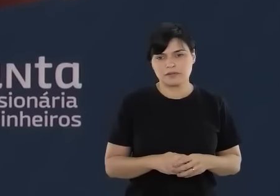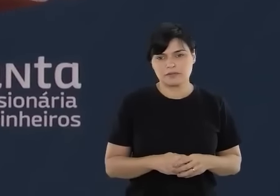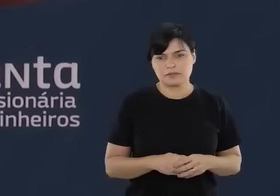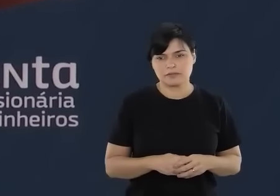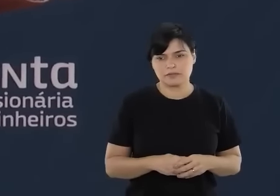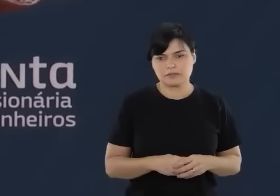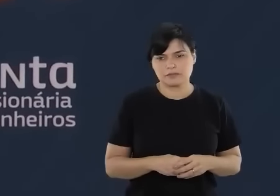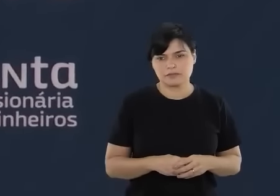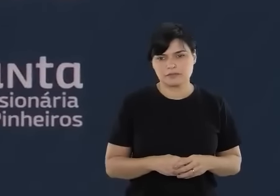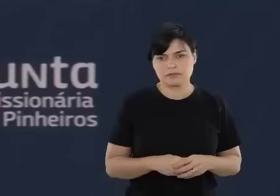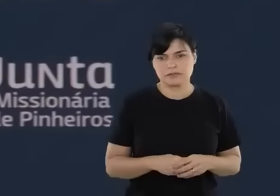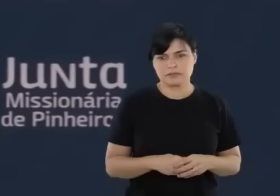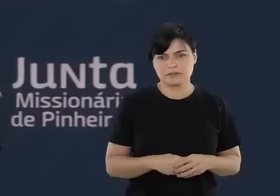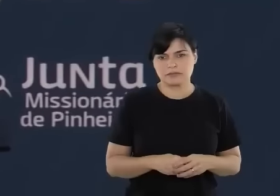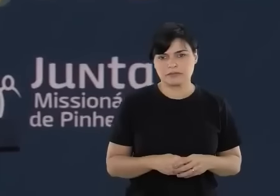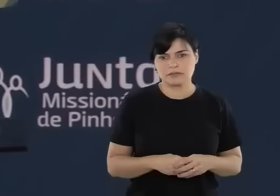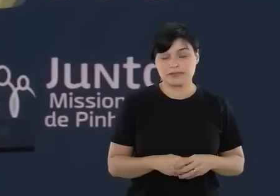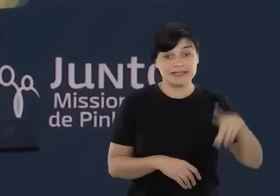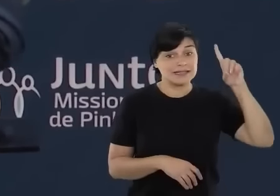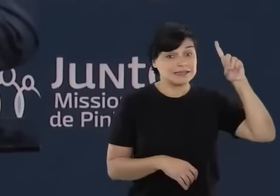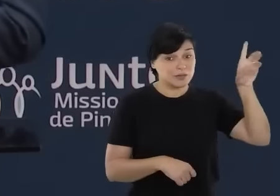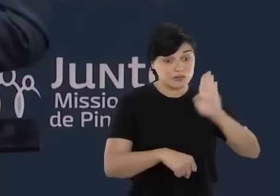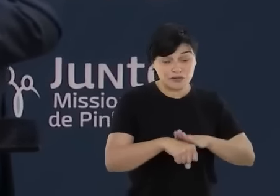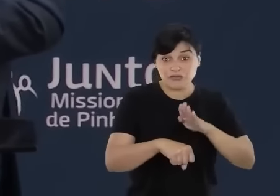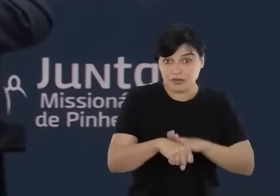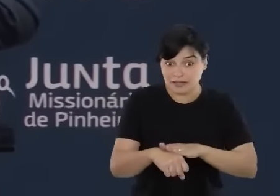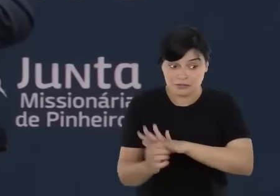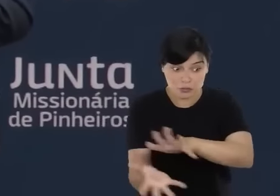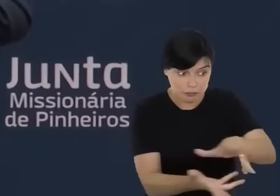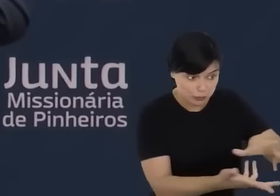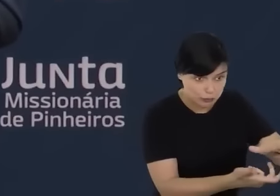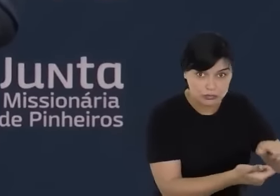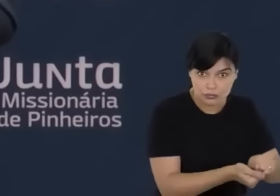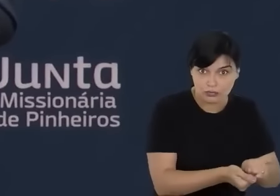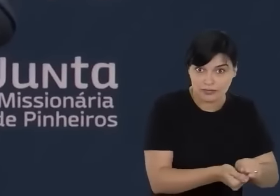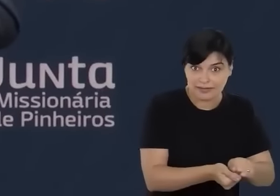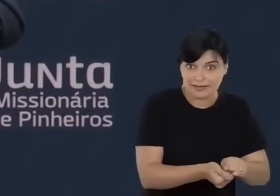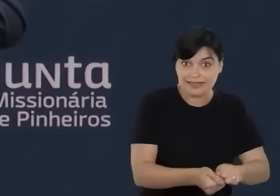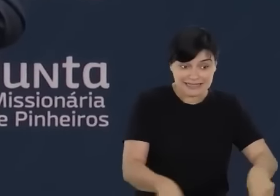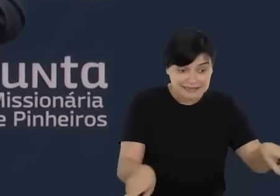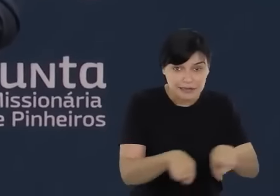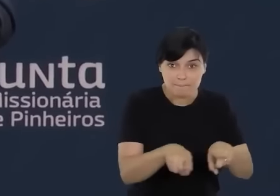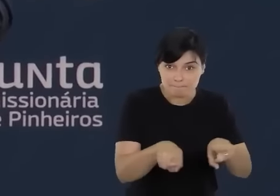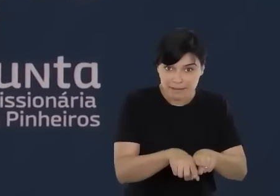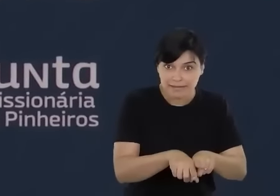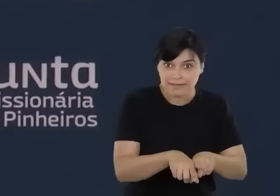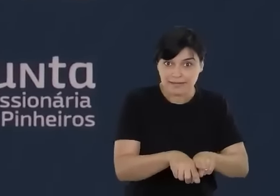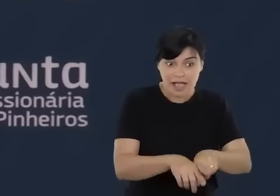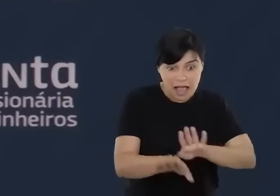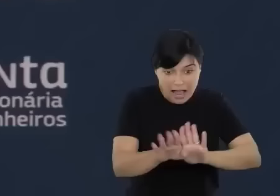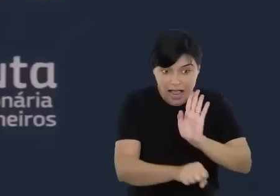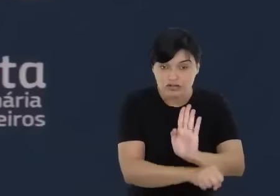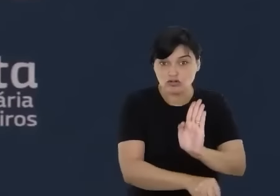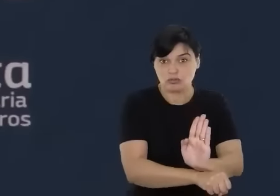relógio dá corda nele e deixa o relógio trabalhando sozinho este Deus não só criou esse Deus sustenta o simples fato